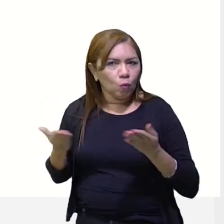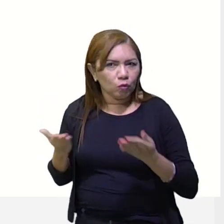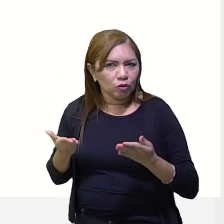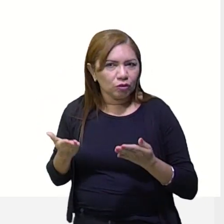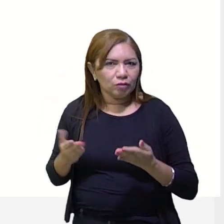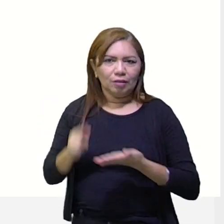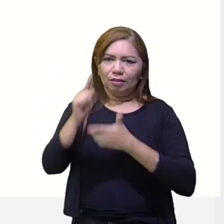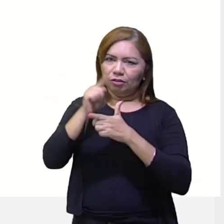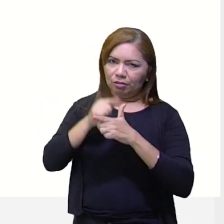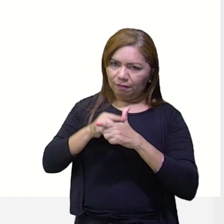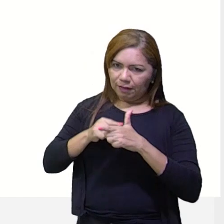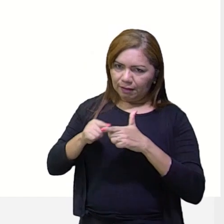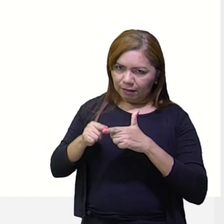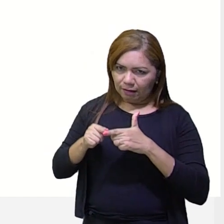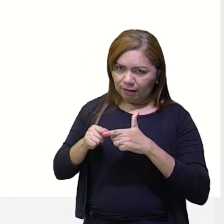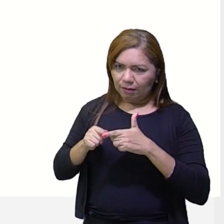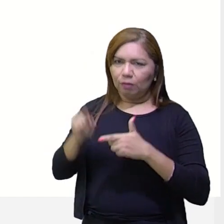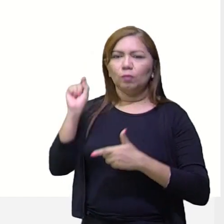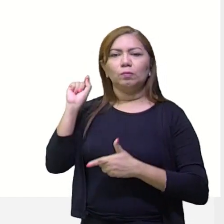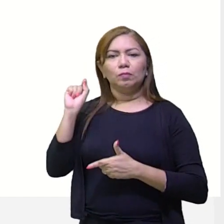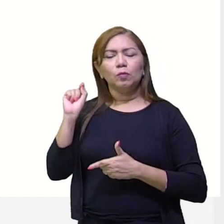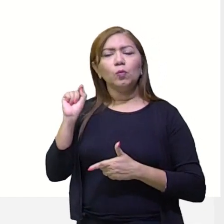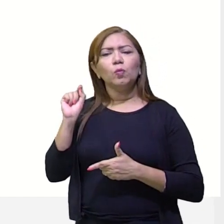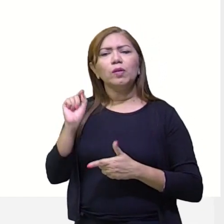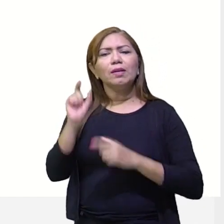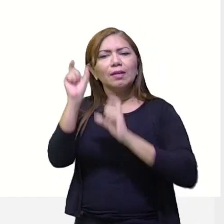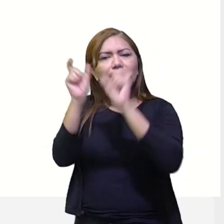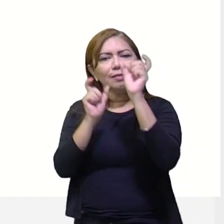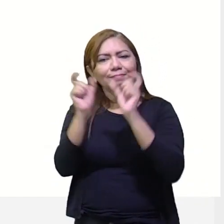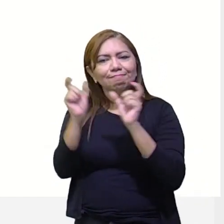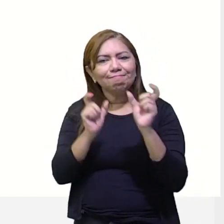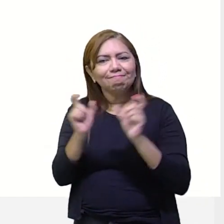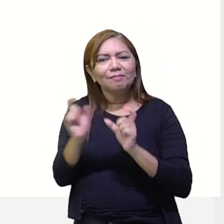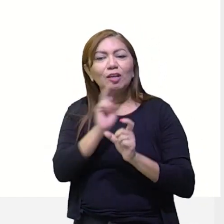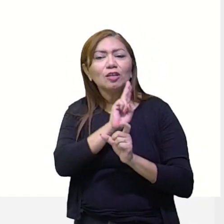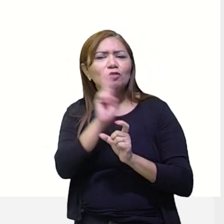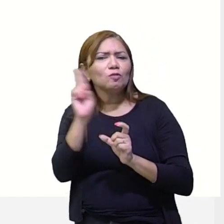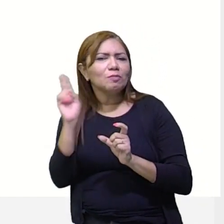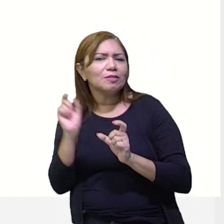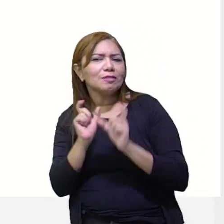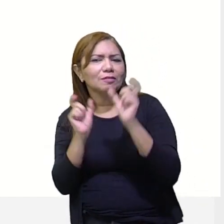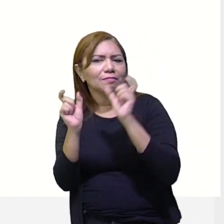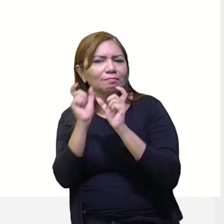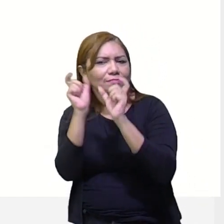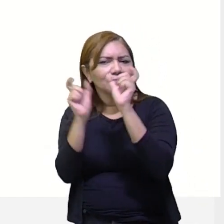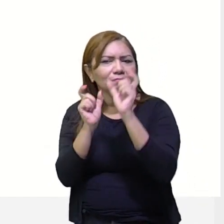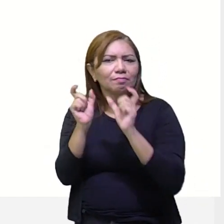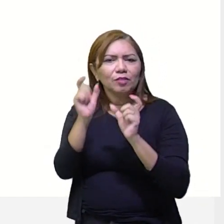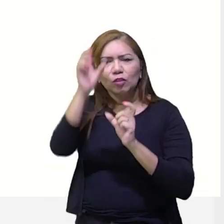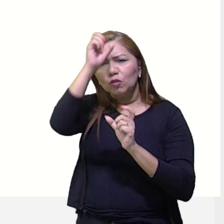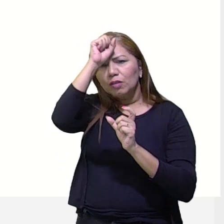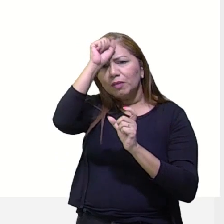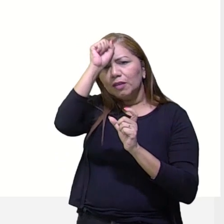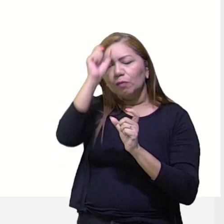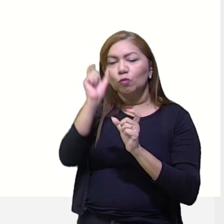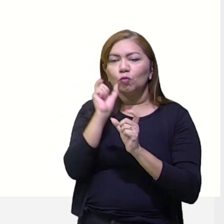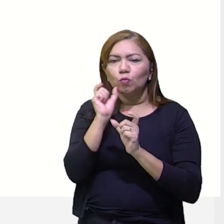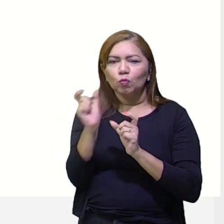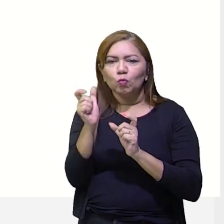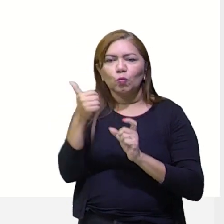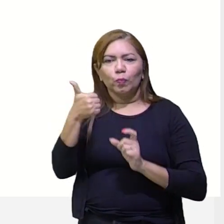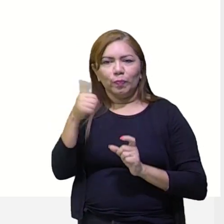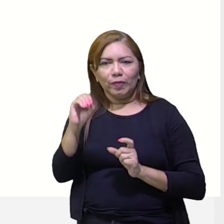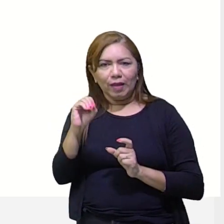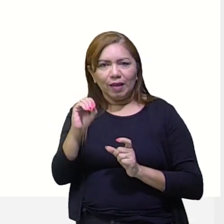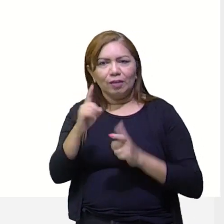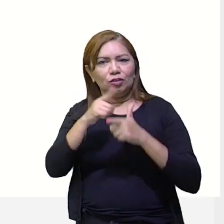vimos? Elementos da divisão. Quais são os elementos da divisão? Bom, vou pegar aqui uma divisão. 10 dividido por 2 é